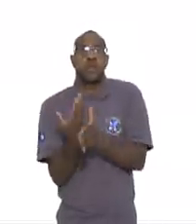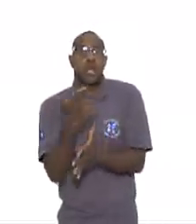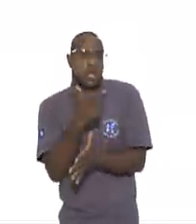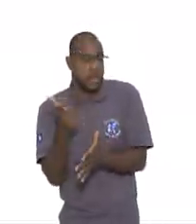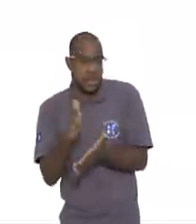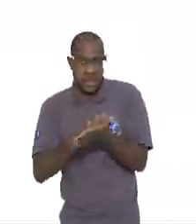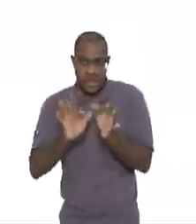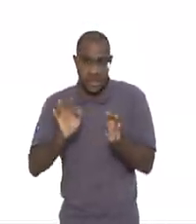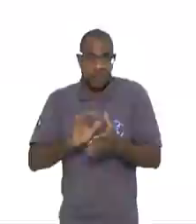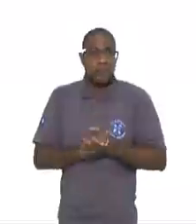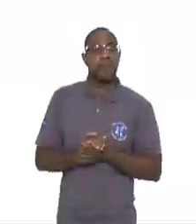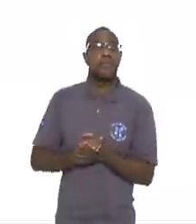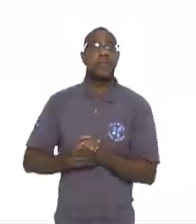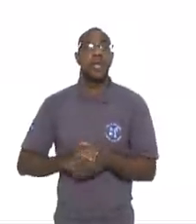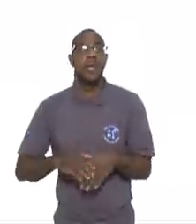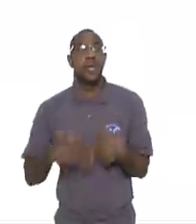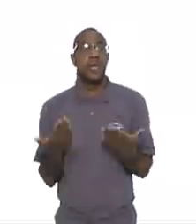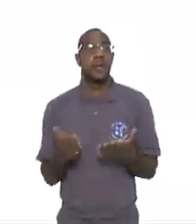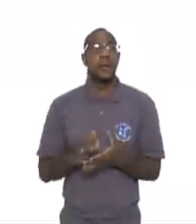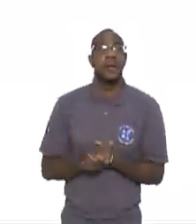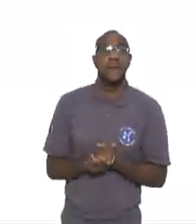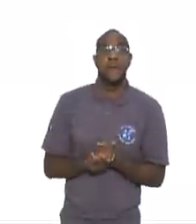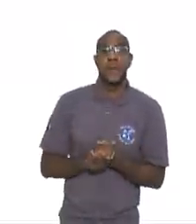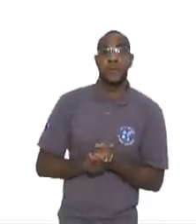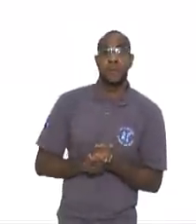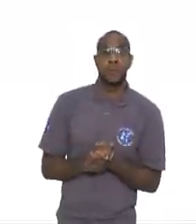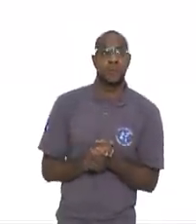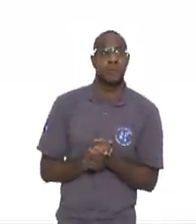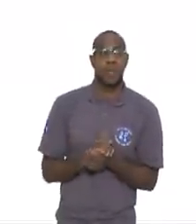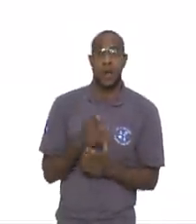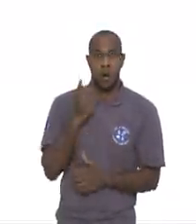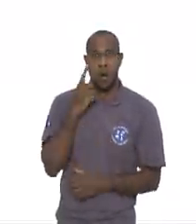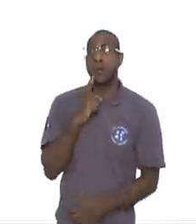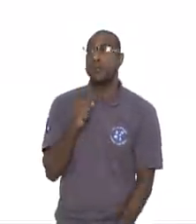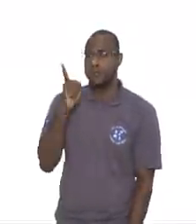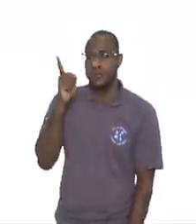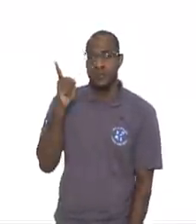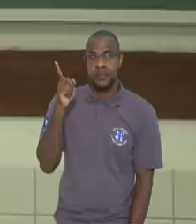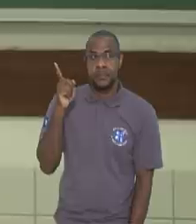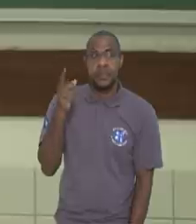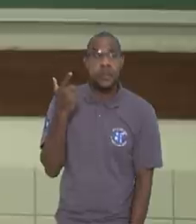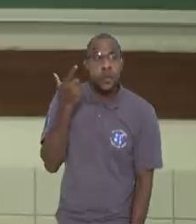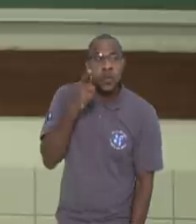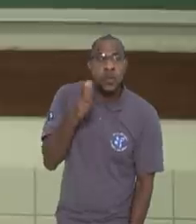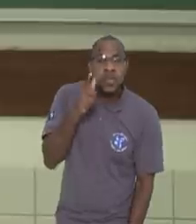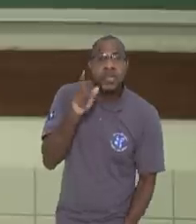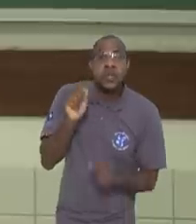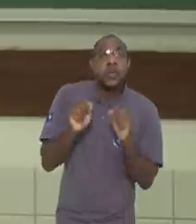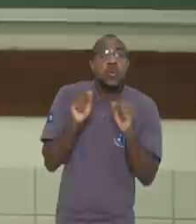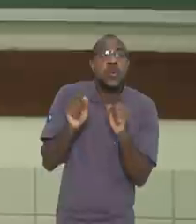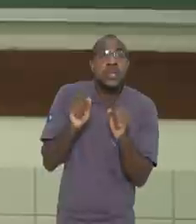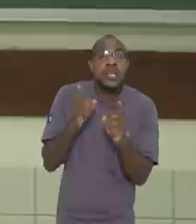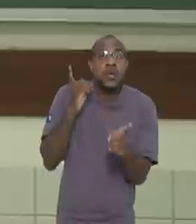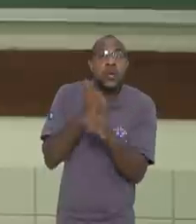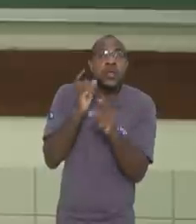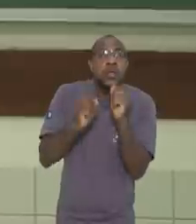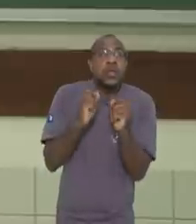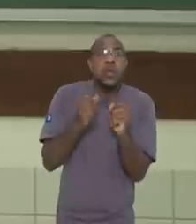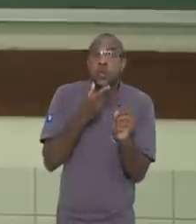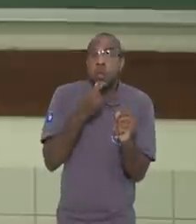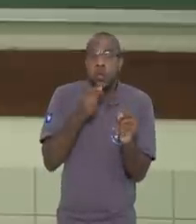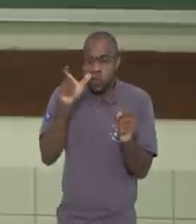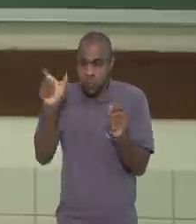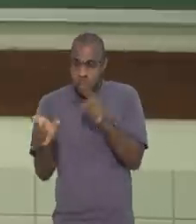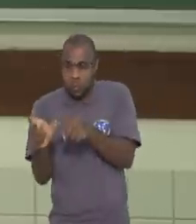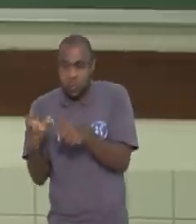necessária seja produzida. Então, notícia fresquinha aqui também. Olha que bacana. Eles conseguiram, então, introduzir dentro do menino que